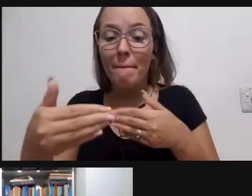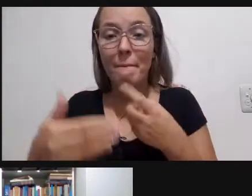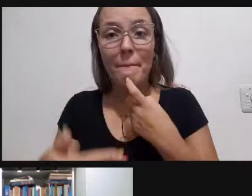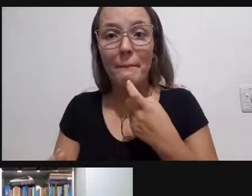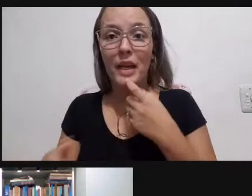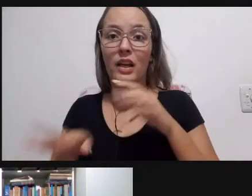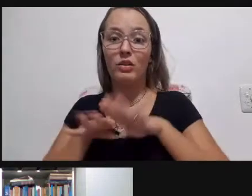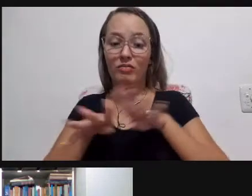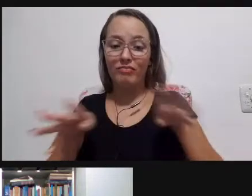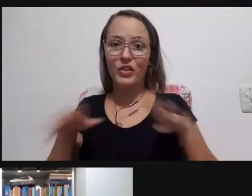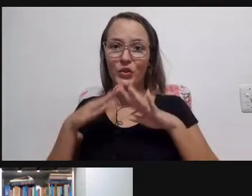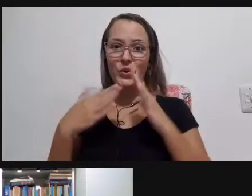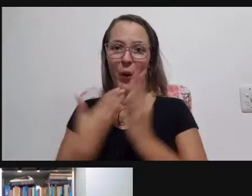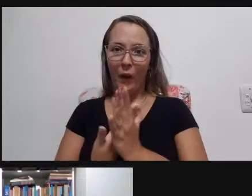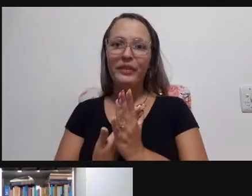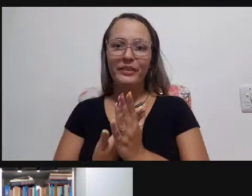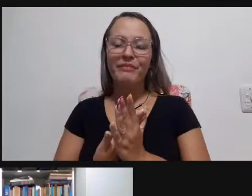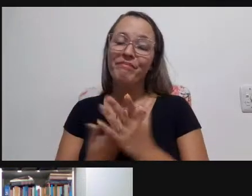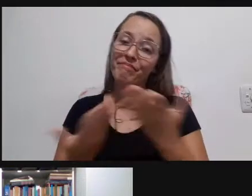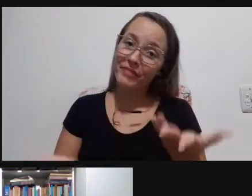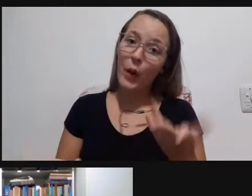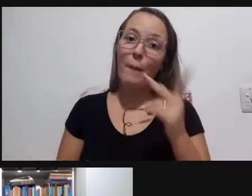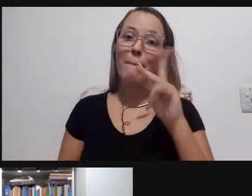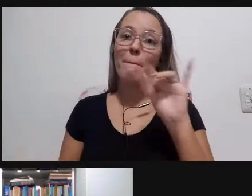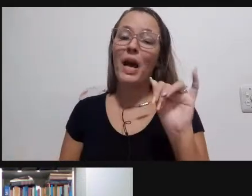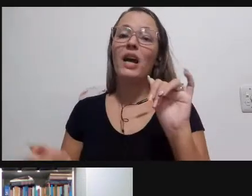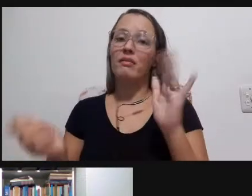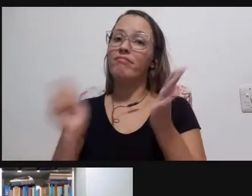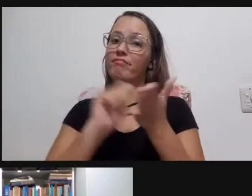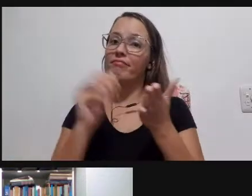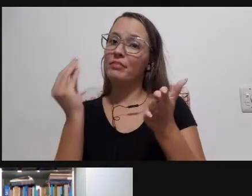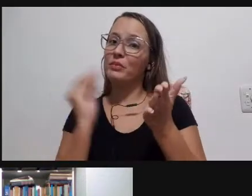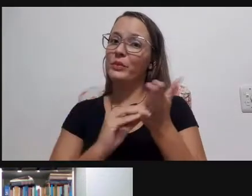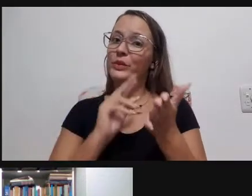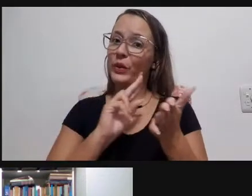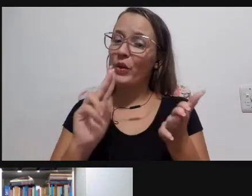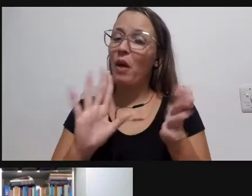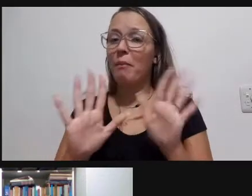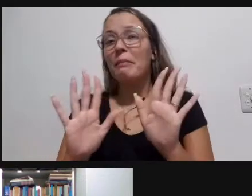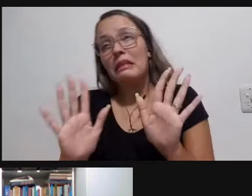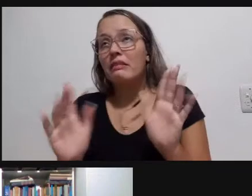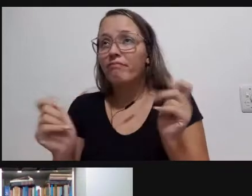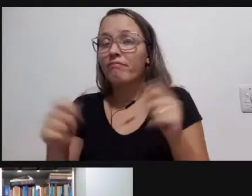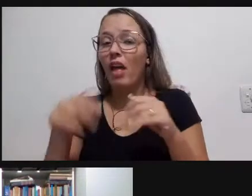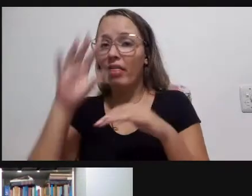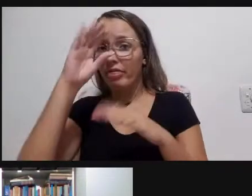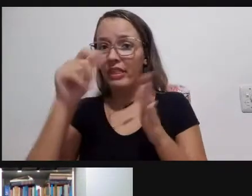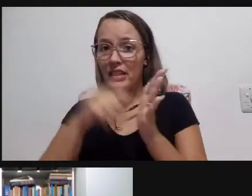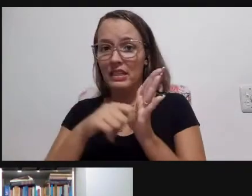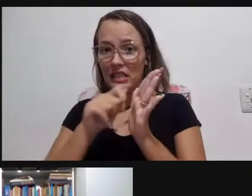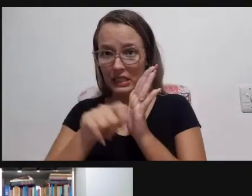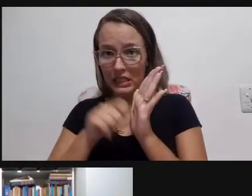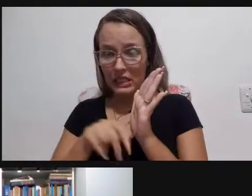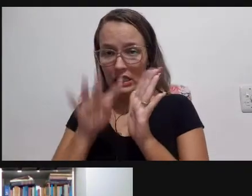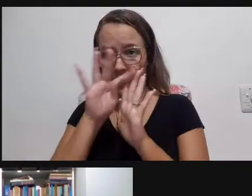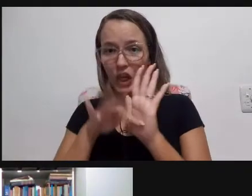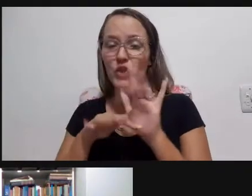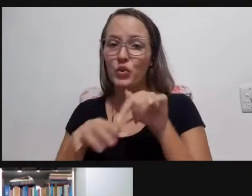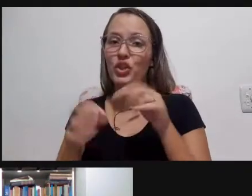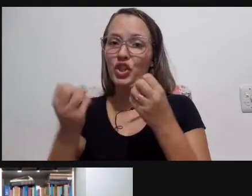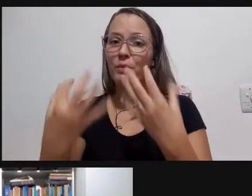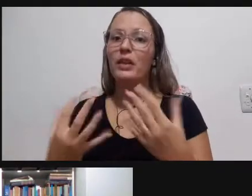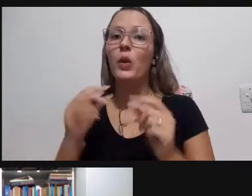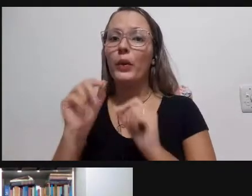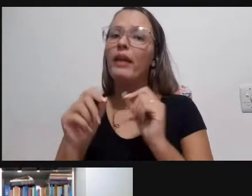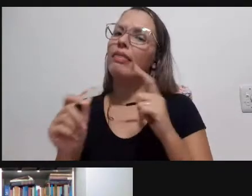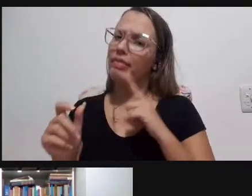na escola normal, e aí o pai teria assinado, mas ela levanta a hipótese de que havia esse diálogo entre o pai e a